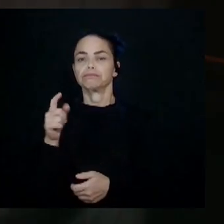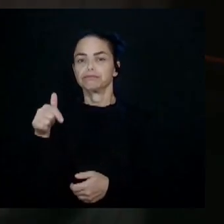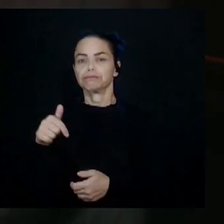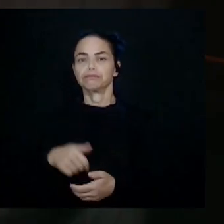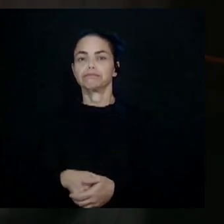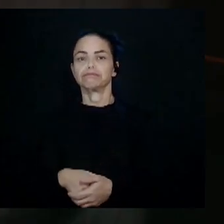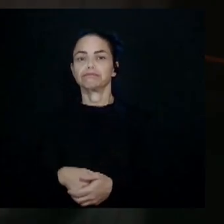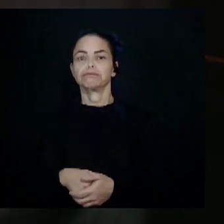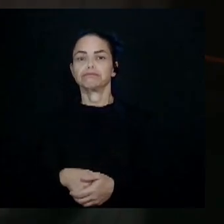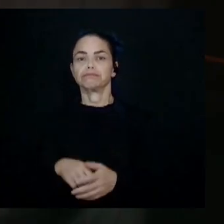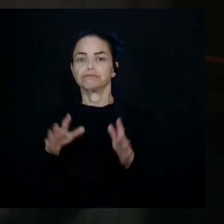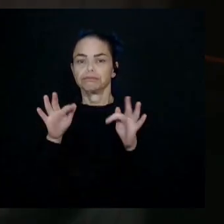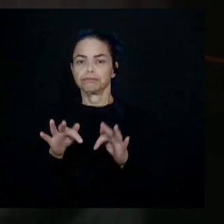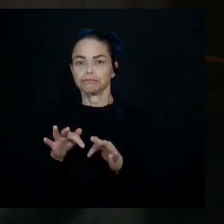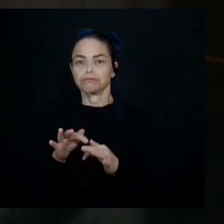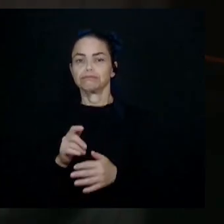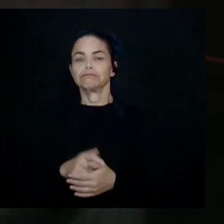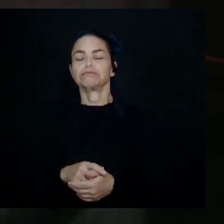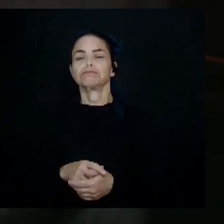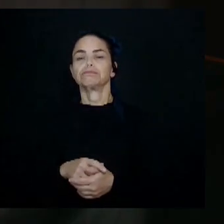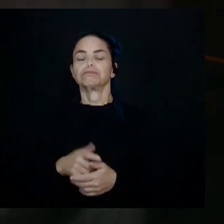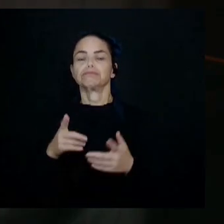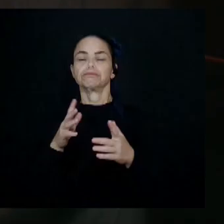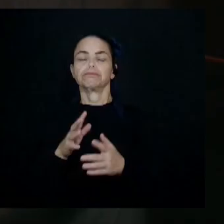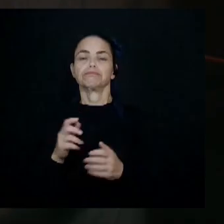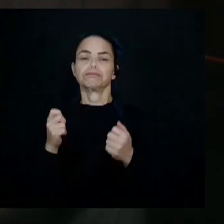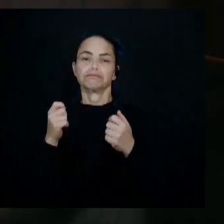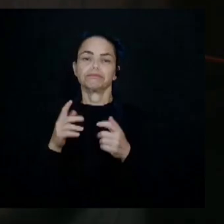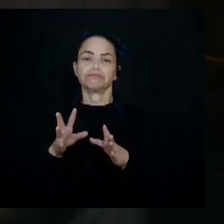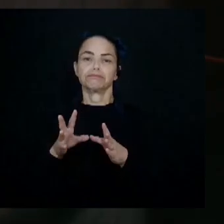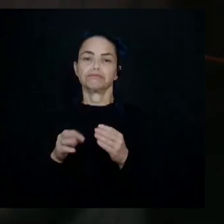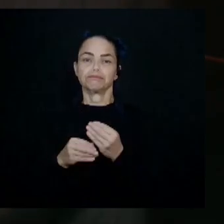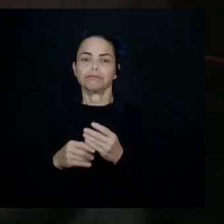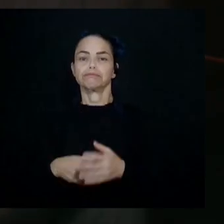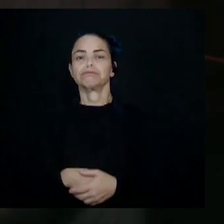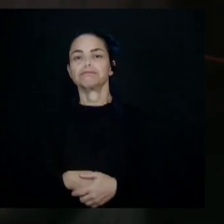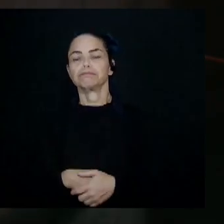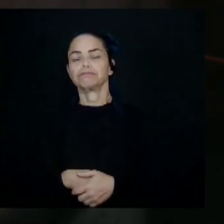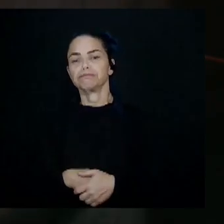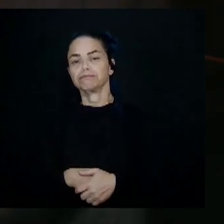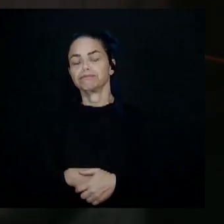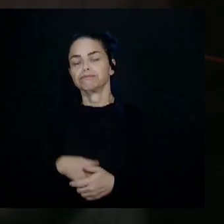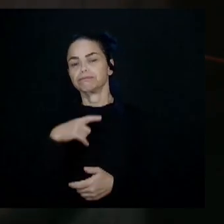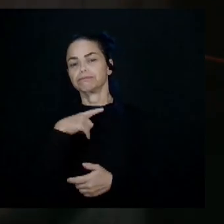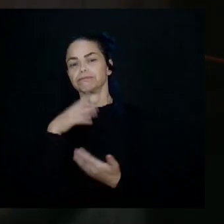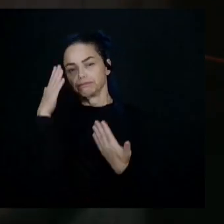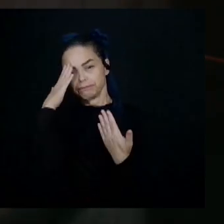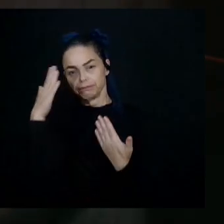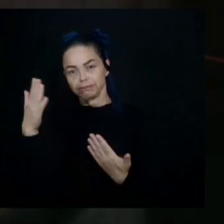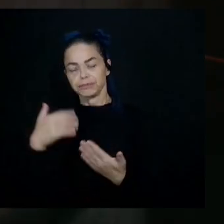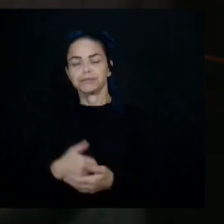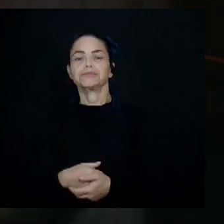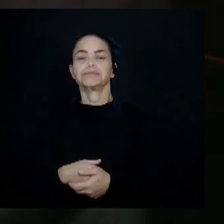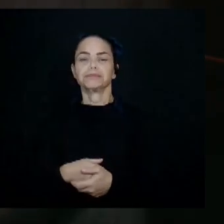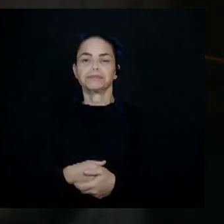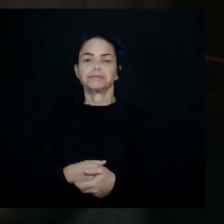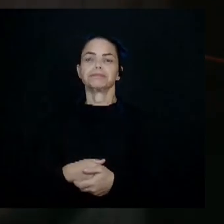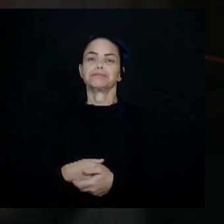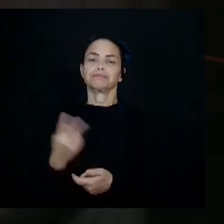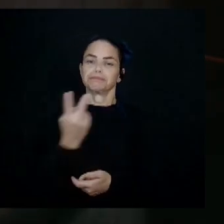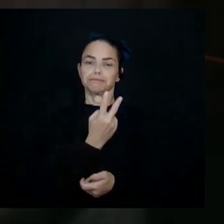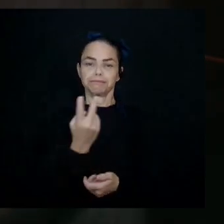gente, a gente já vai chegando para as considerações finais e que eu tenho só a agradecer, né, vocês duas, essa